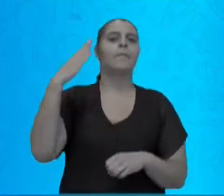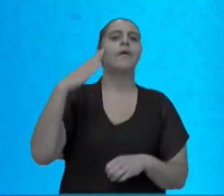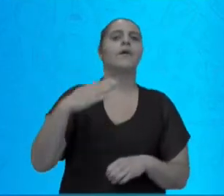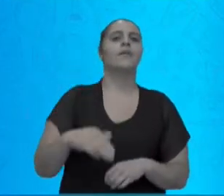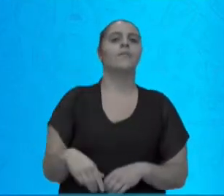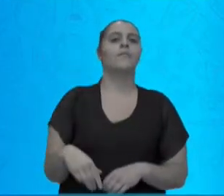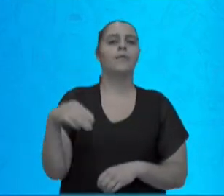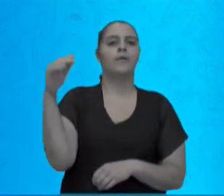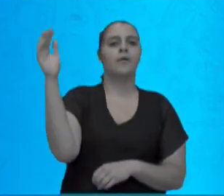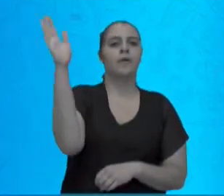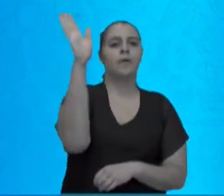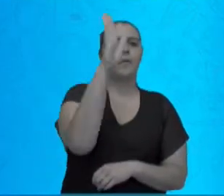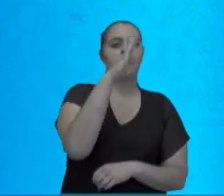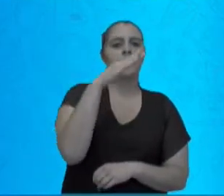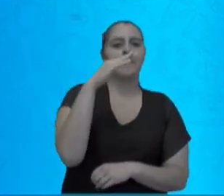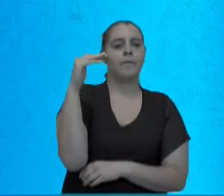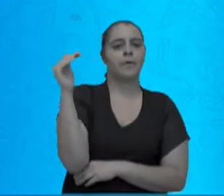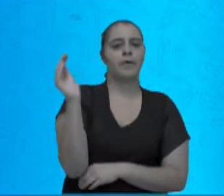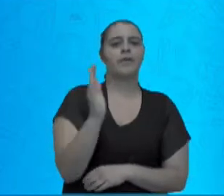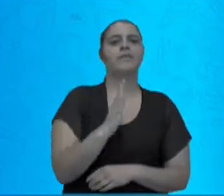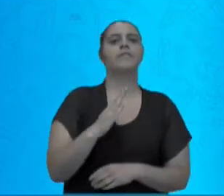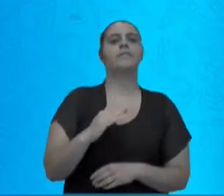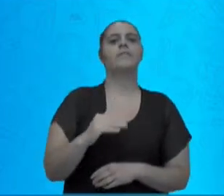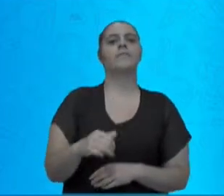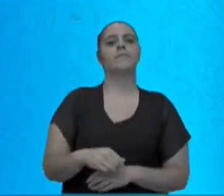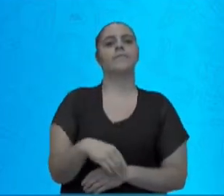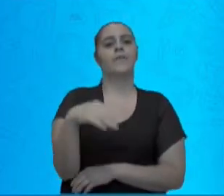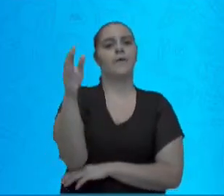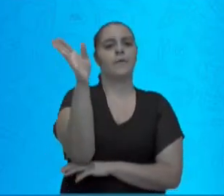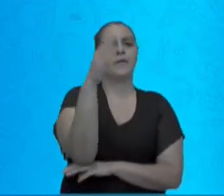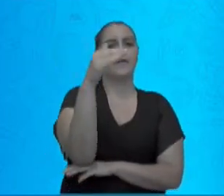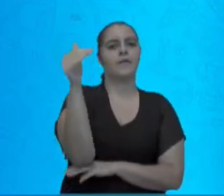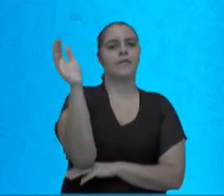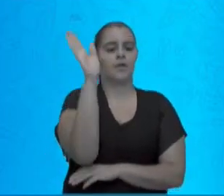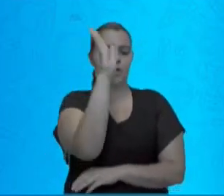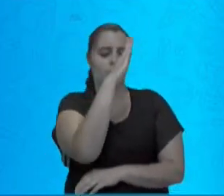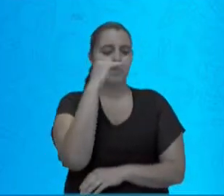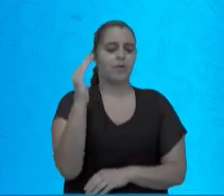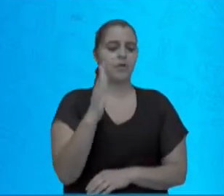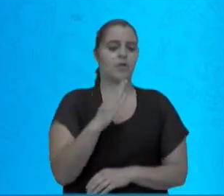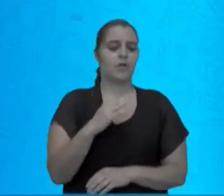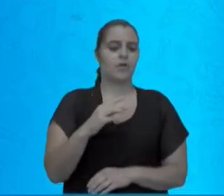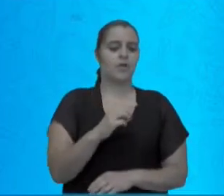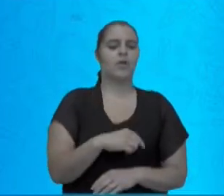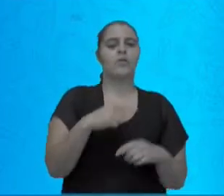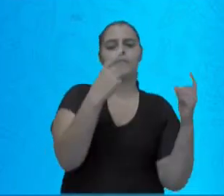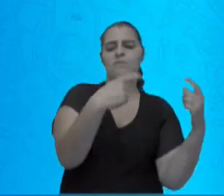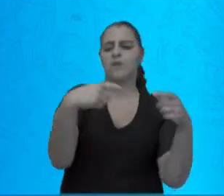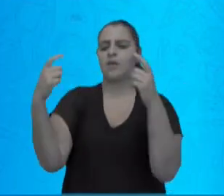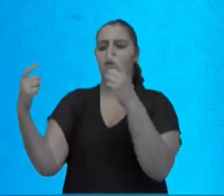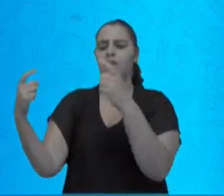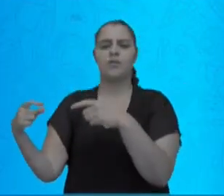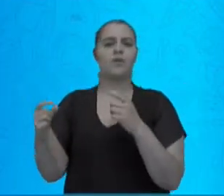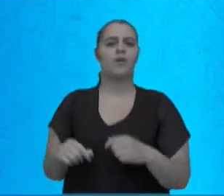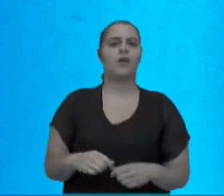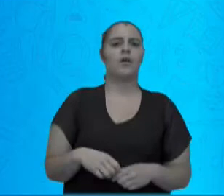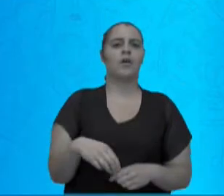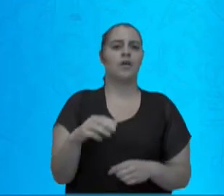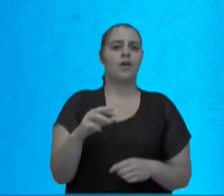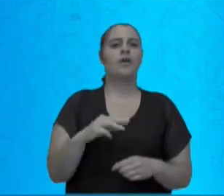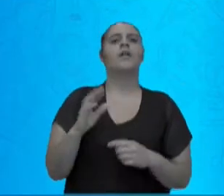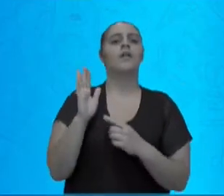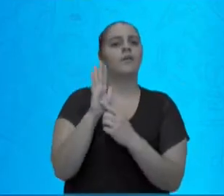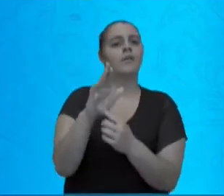aqui representa a nação brasileira. Representa aonde ela tremular. Ela representa a mim e a